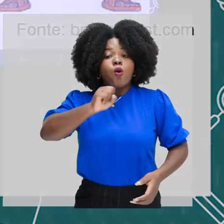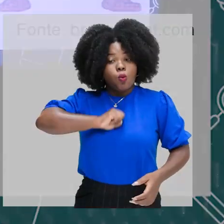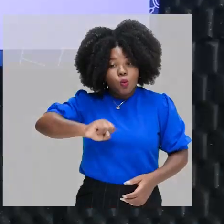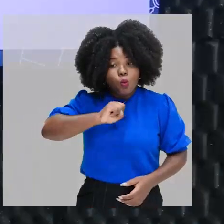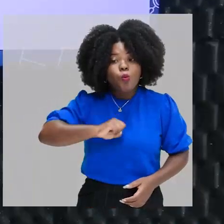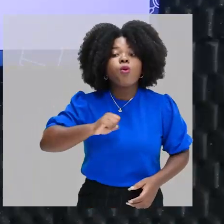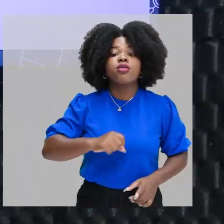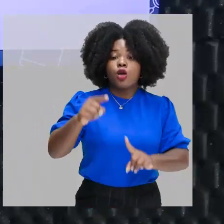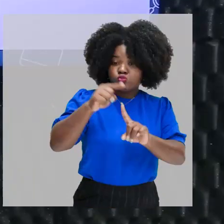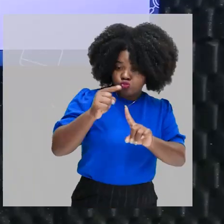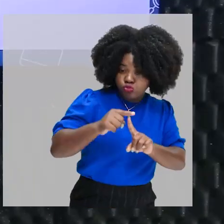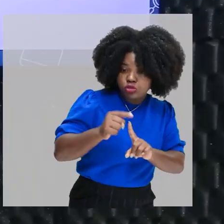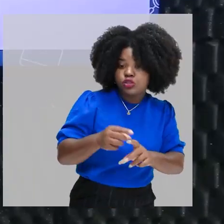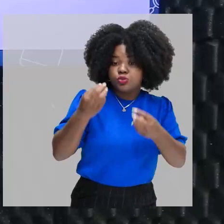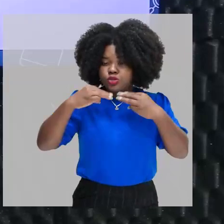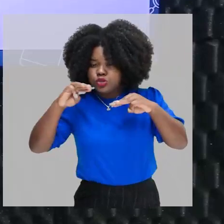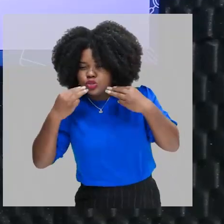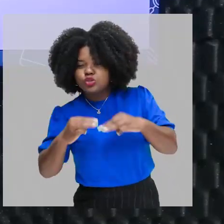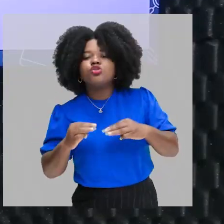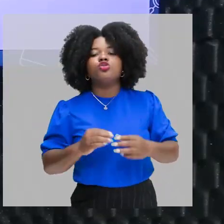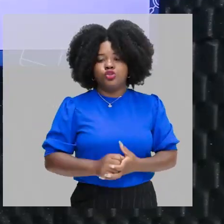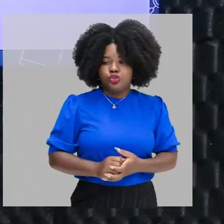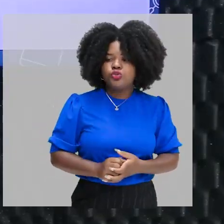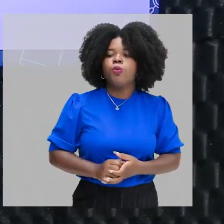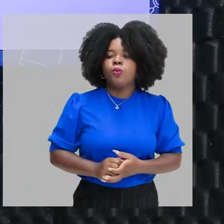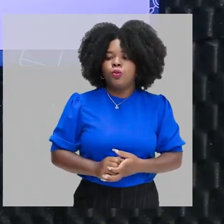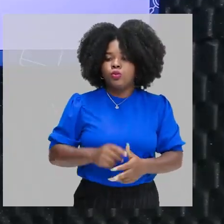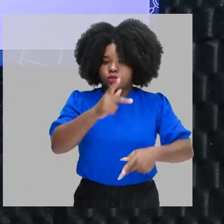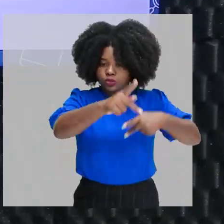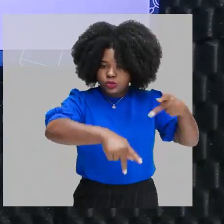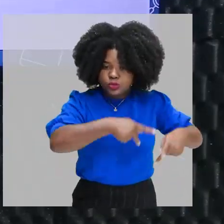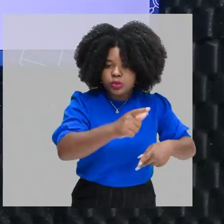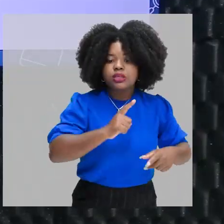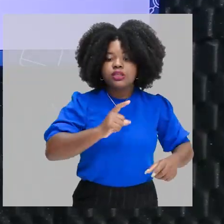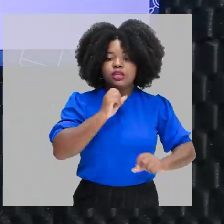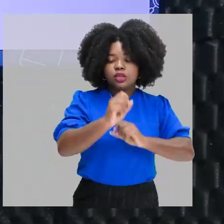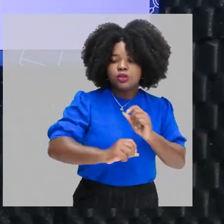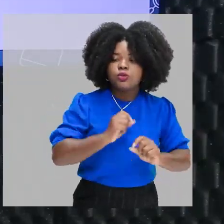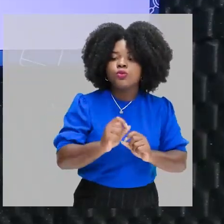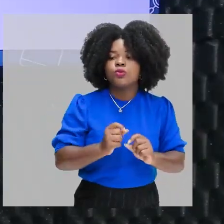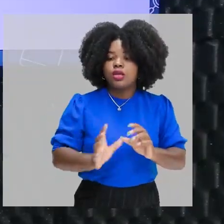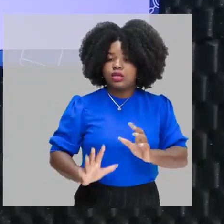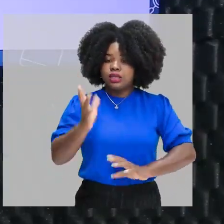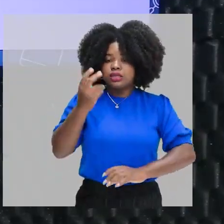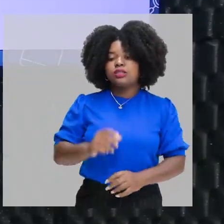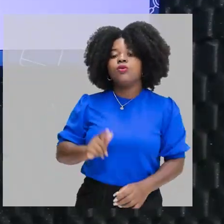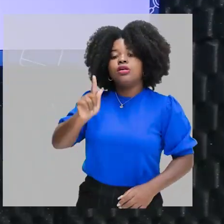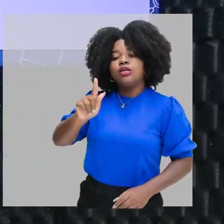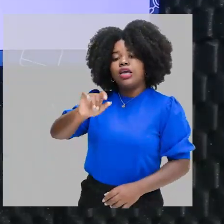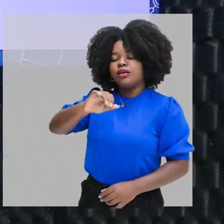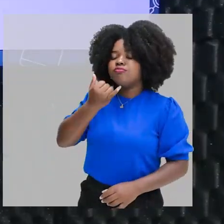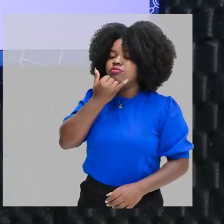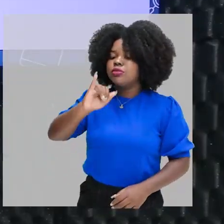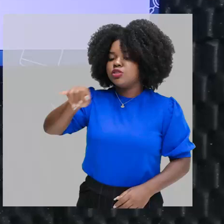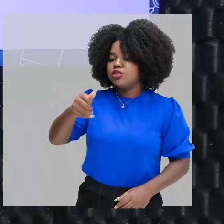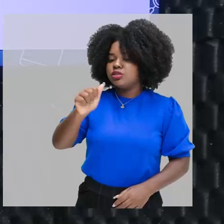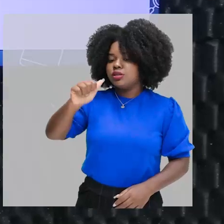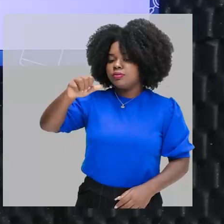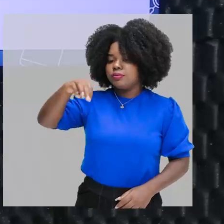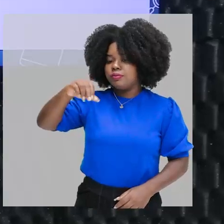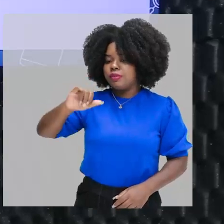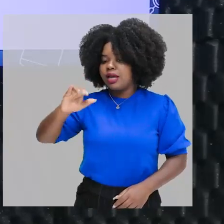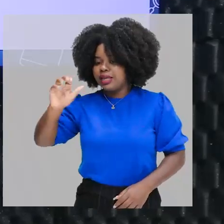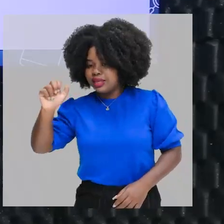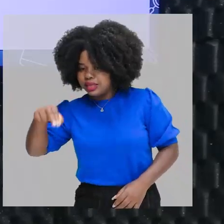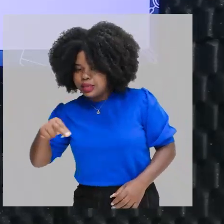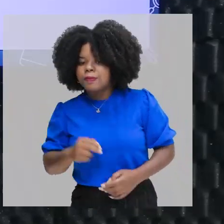música popular que tem como origem a Jamaica, ou de origem jamaicana. That combines,